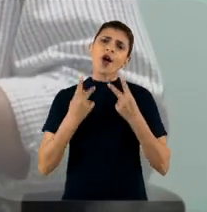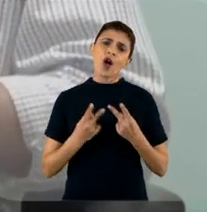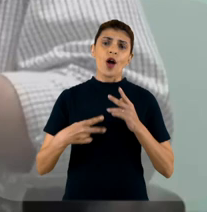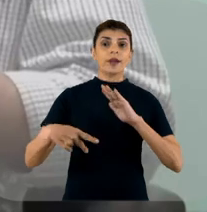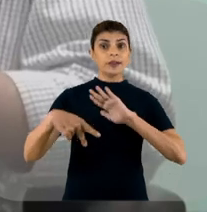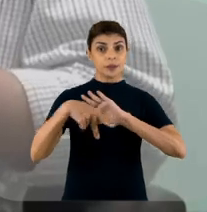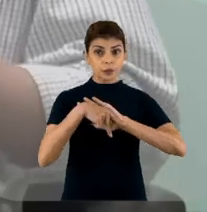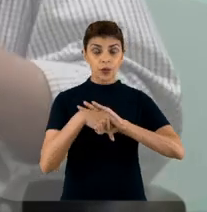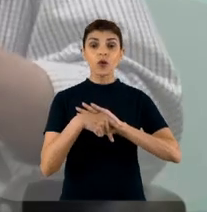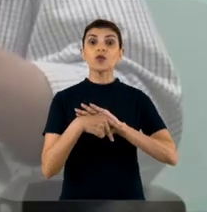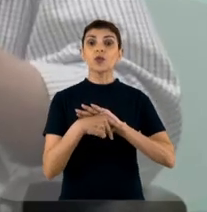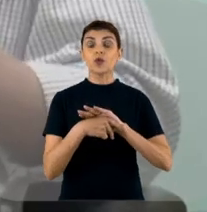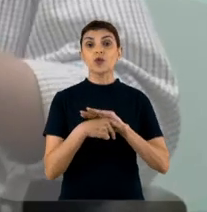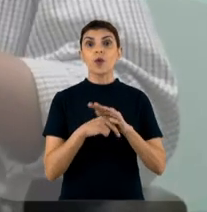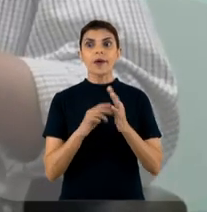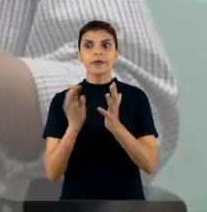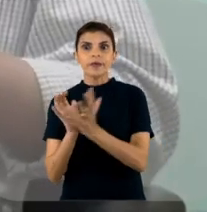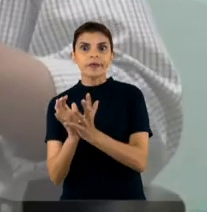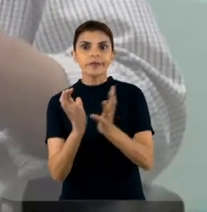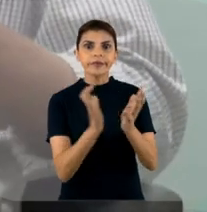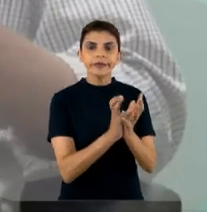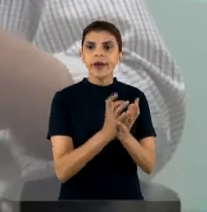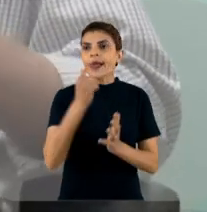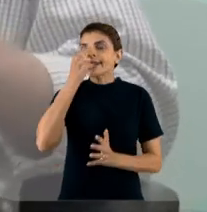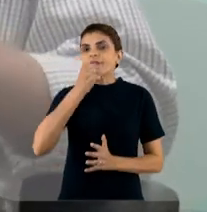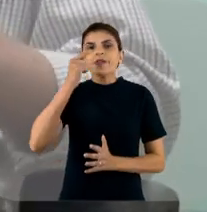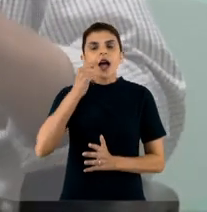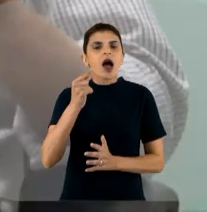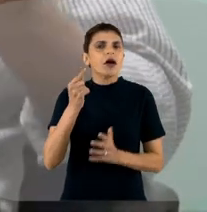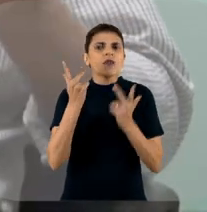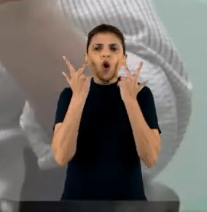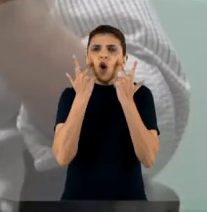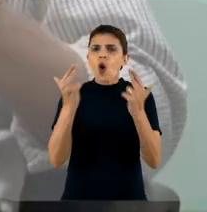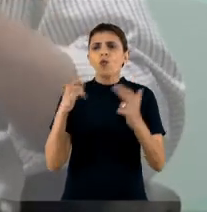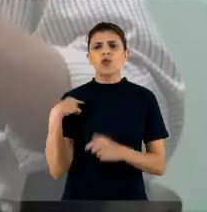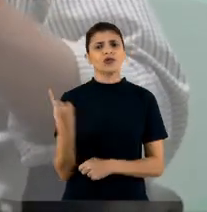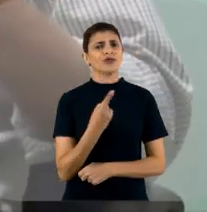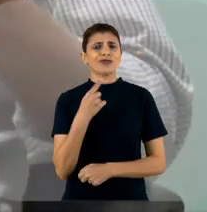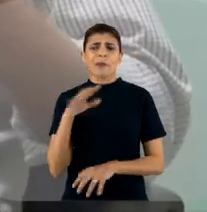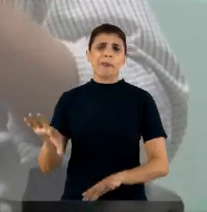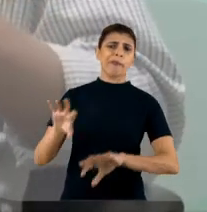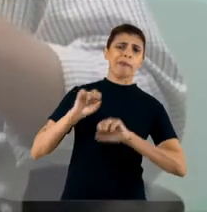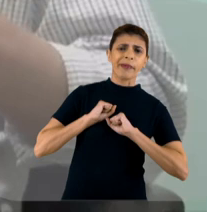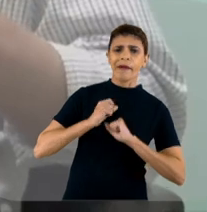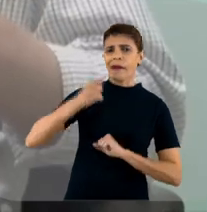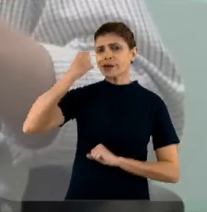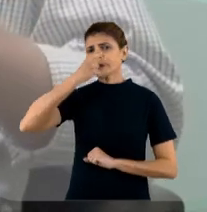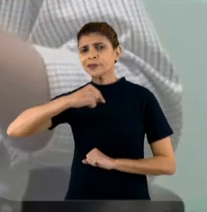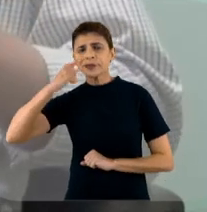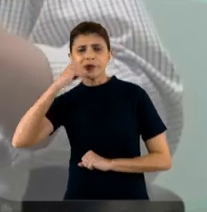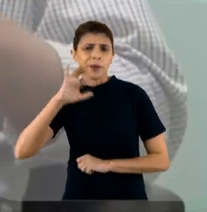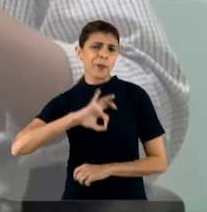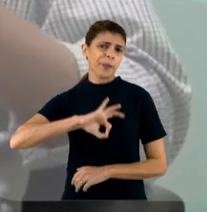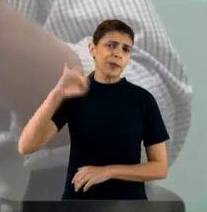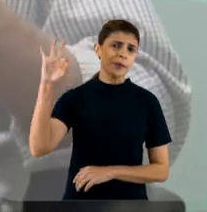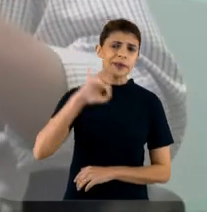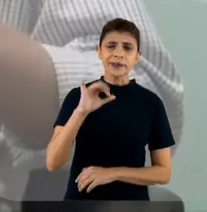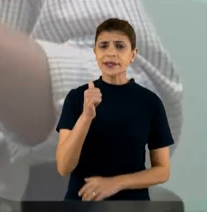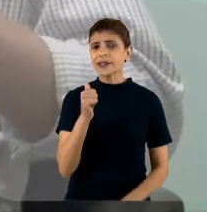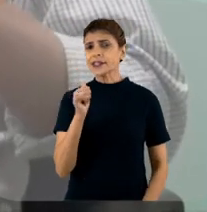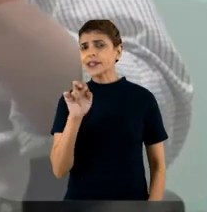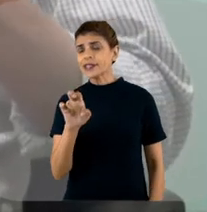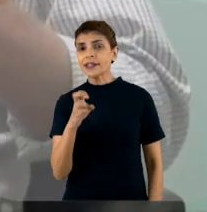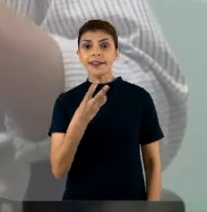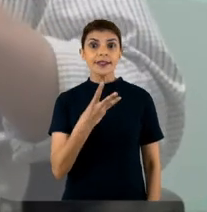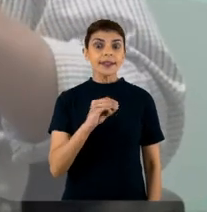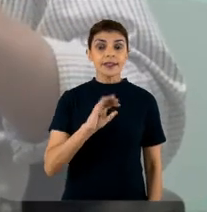responsáveis por quadros habituais de resfriado comum que acometem a todos nós né uma um um percentual em torno de 15 a